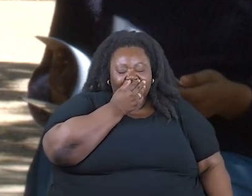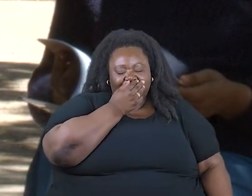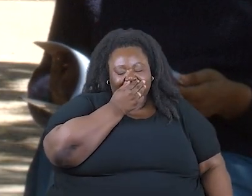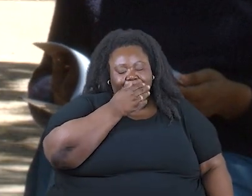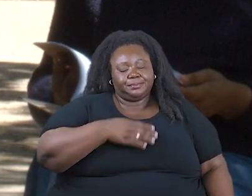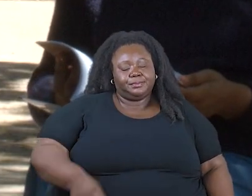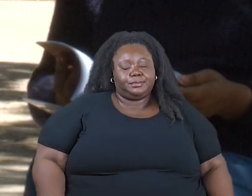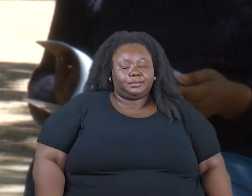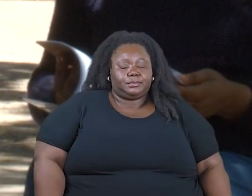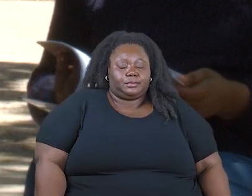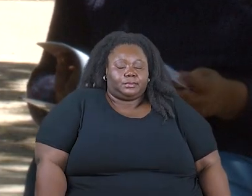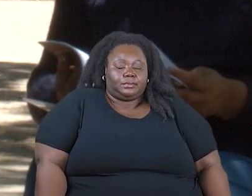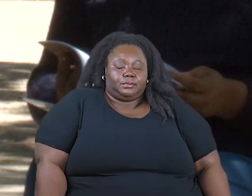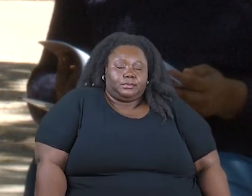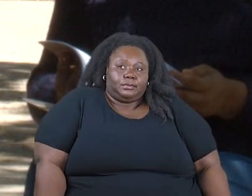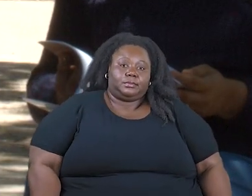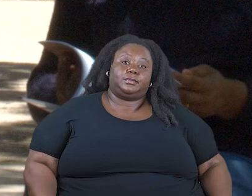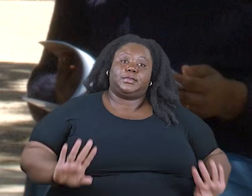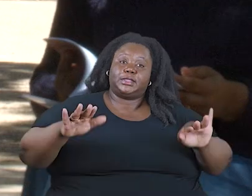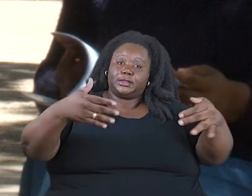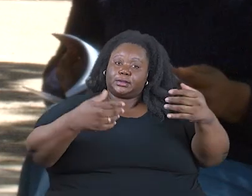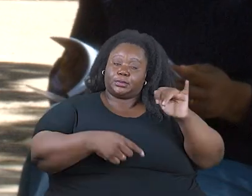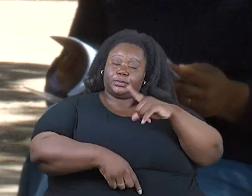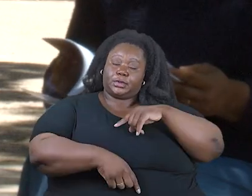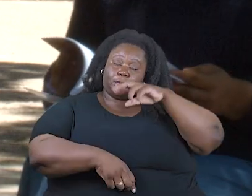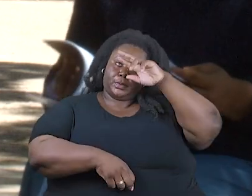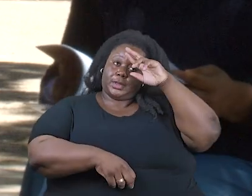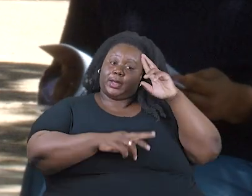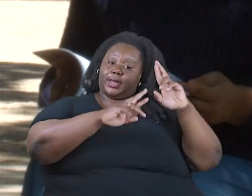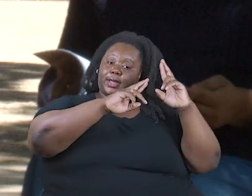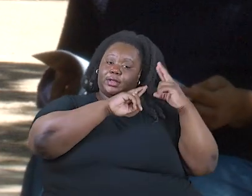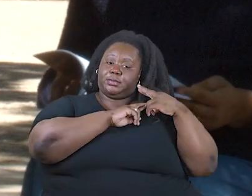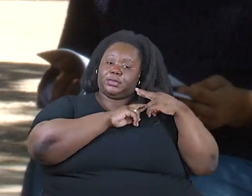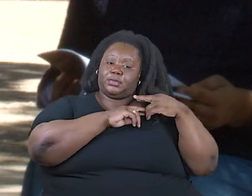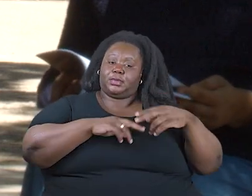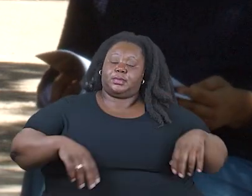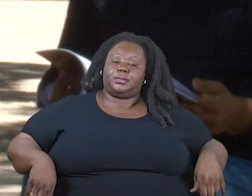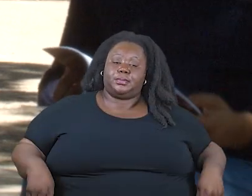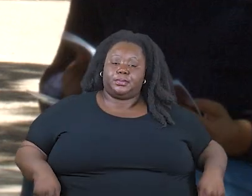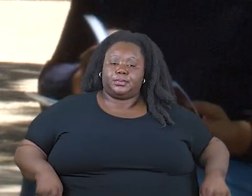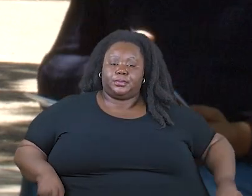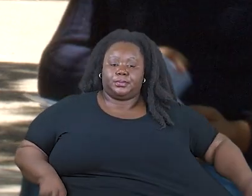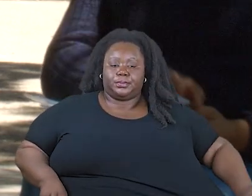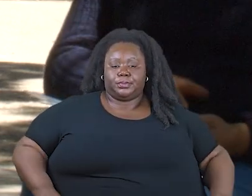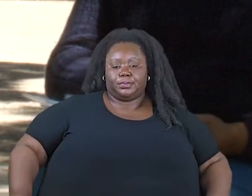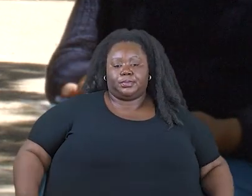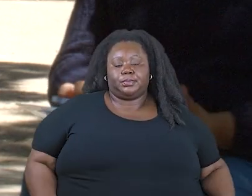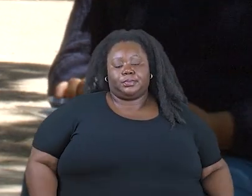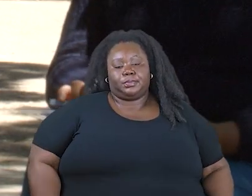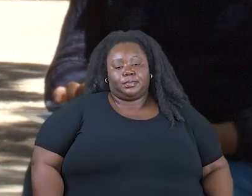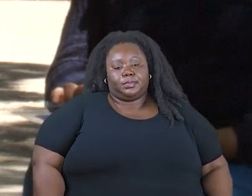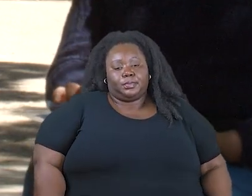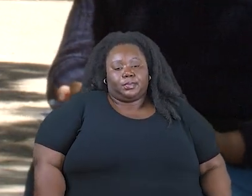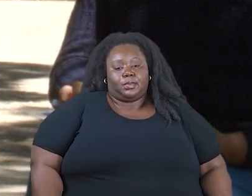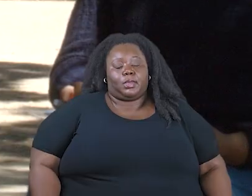tivesse responsável, manuseio. Porque no caso do livro de artista,